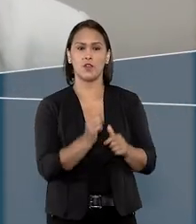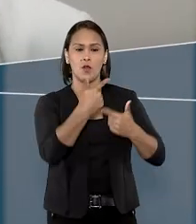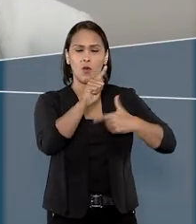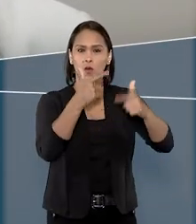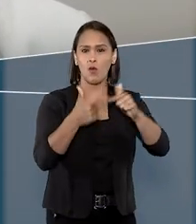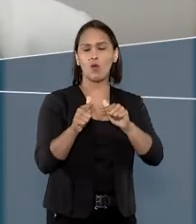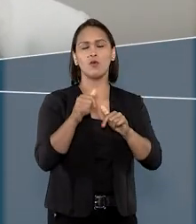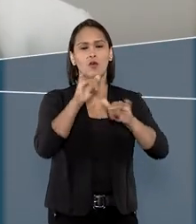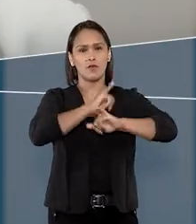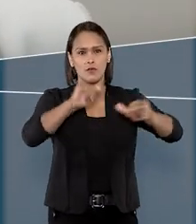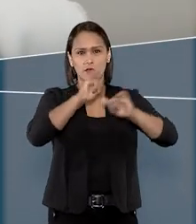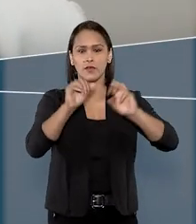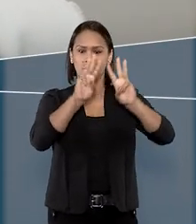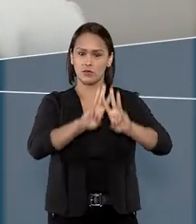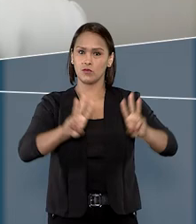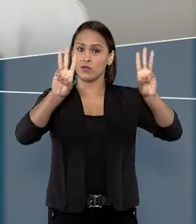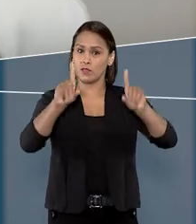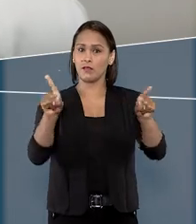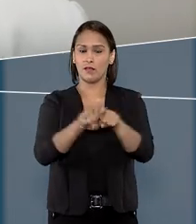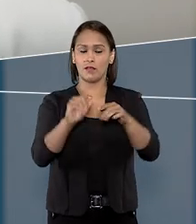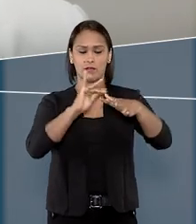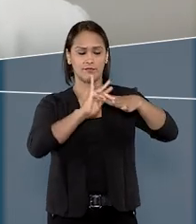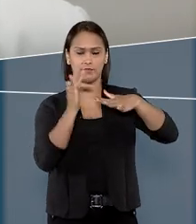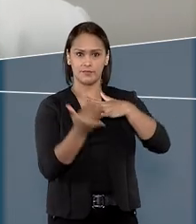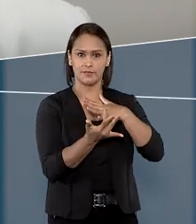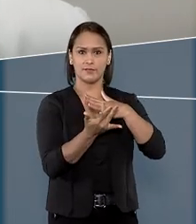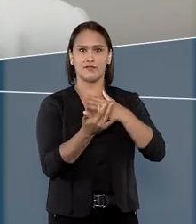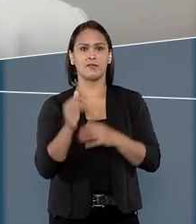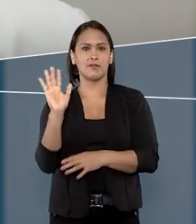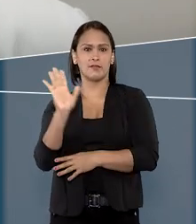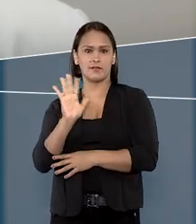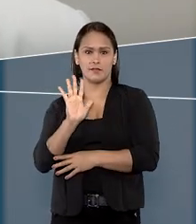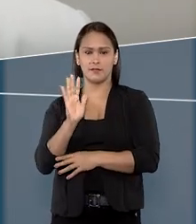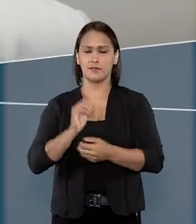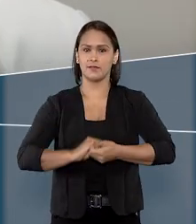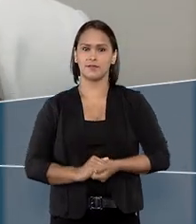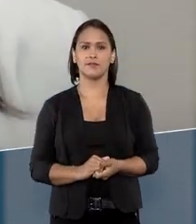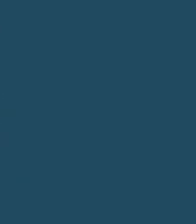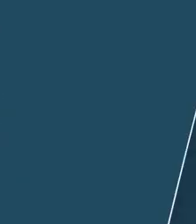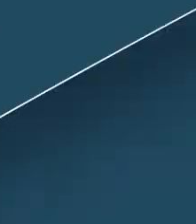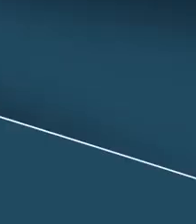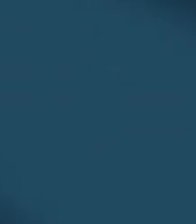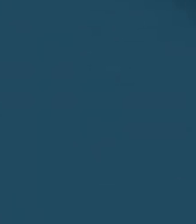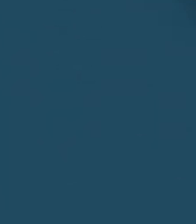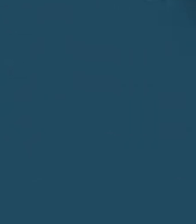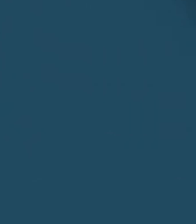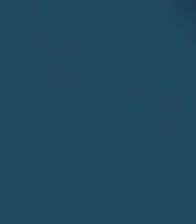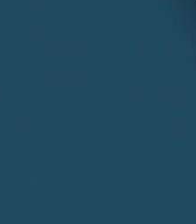Você confere outras notícias no site do STJ e nas nossas redes sociais. Até a próxima!